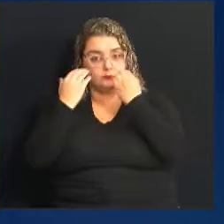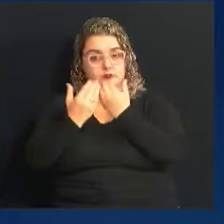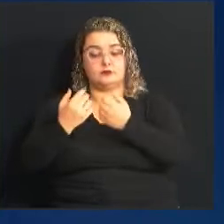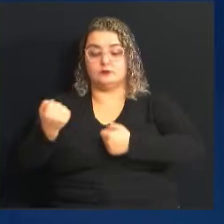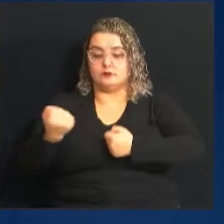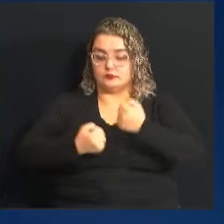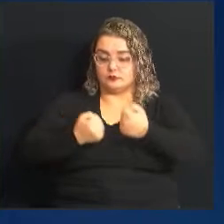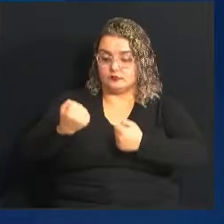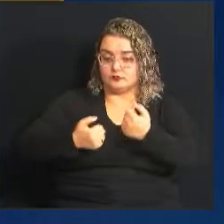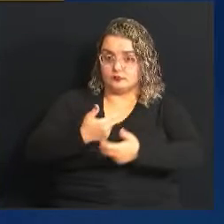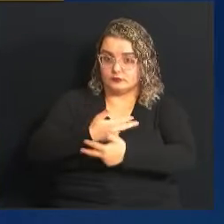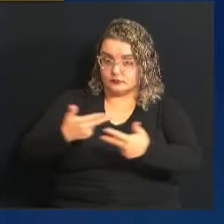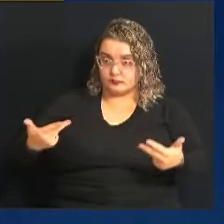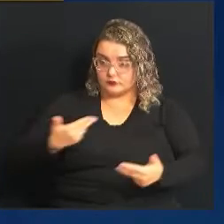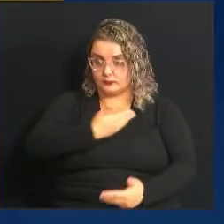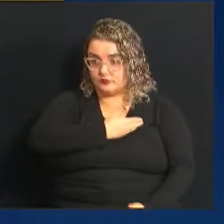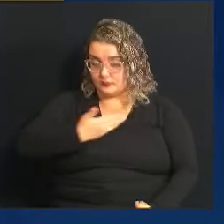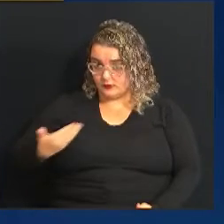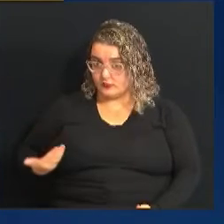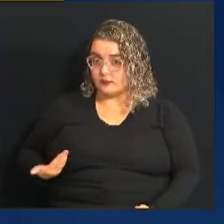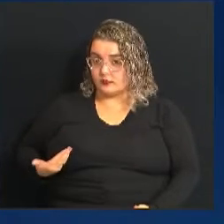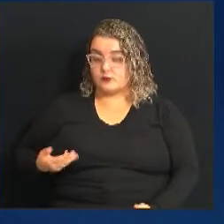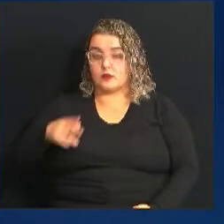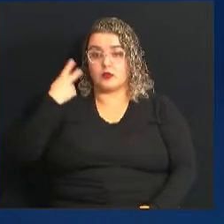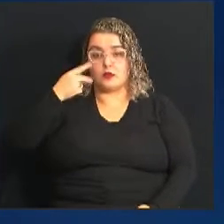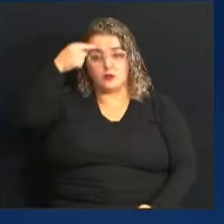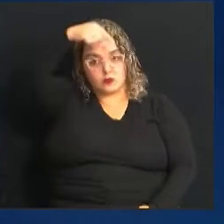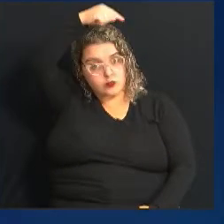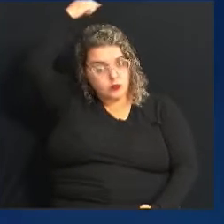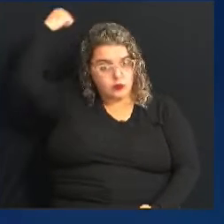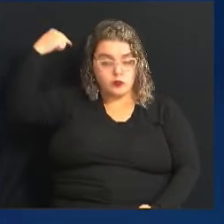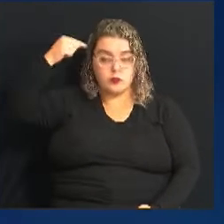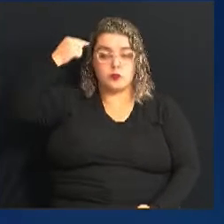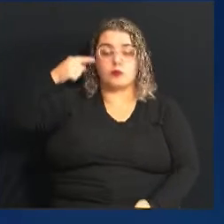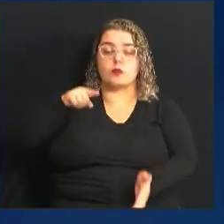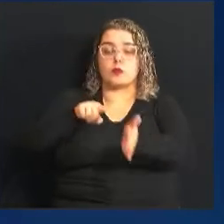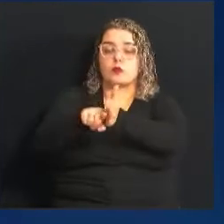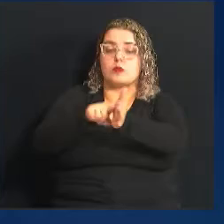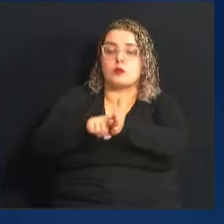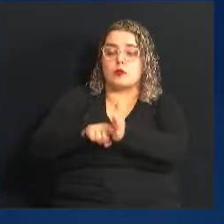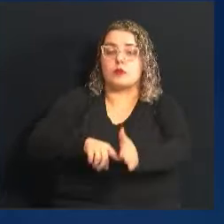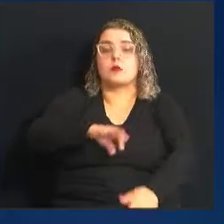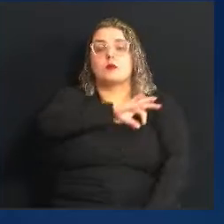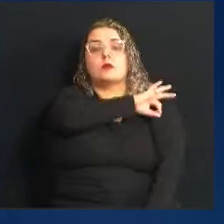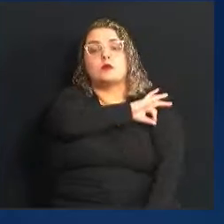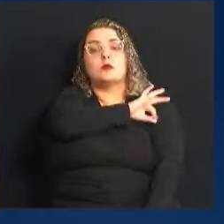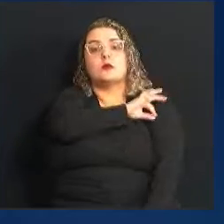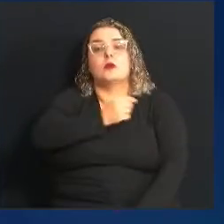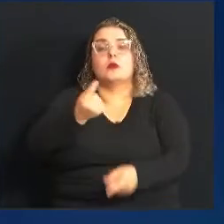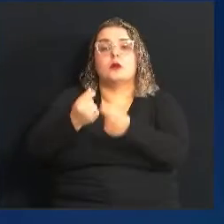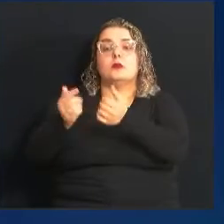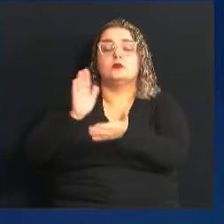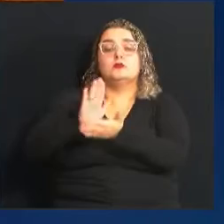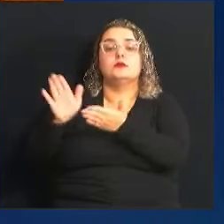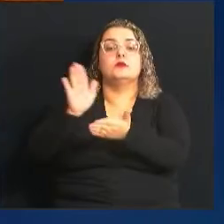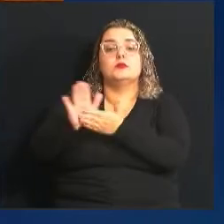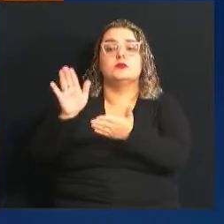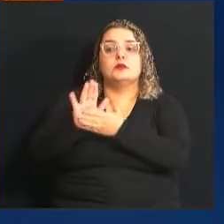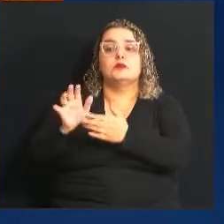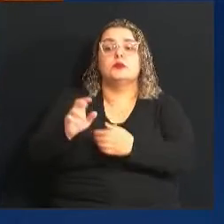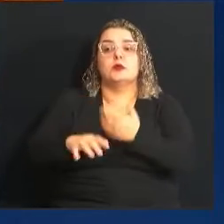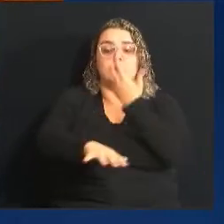público coletivo. Vereador Paulo Gaspar questiona a prefeitura sobre custos dos parques municipais